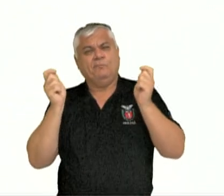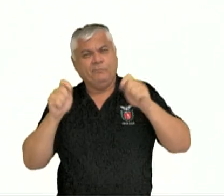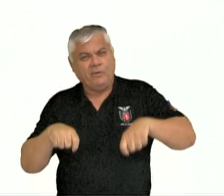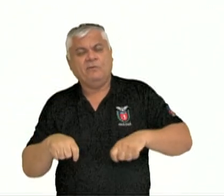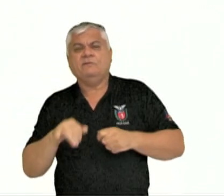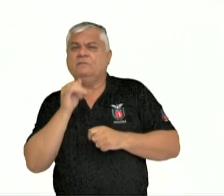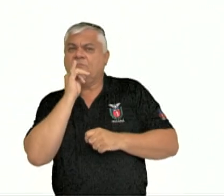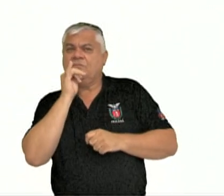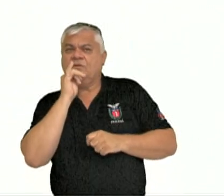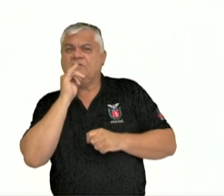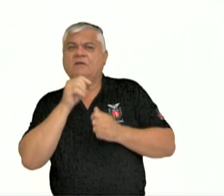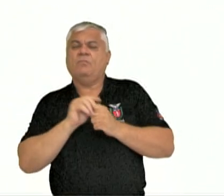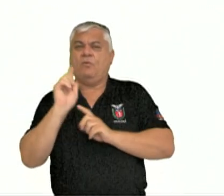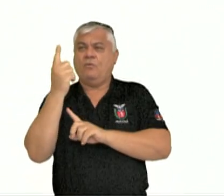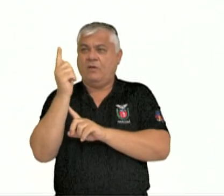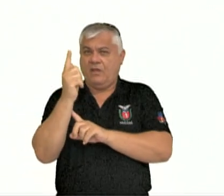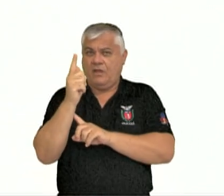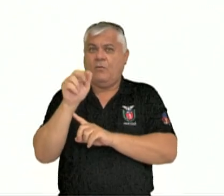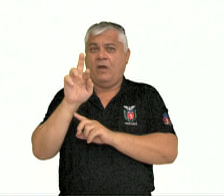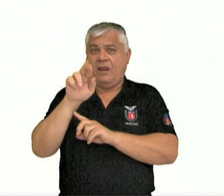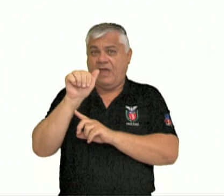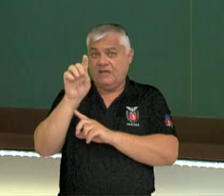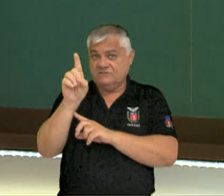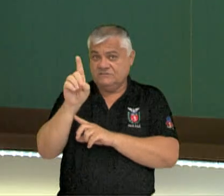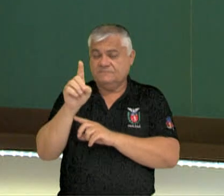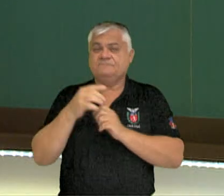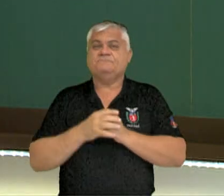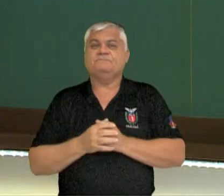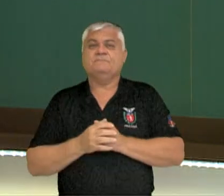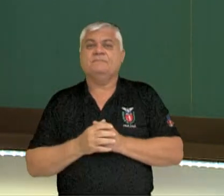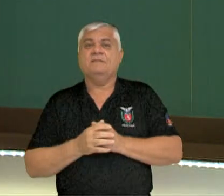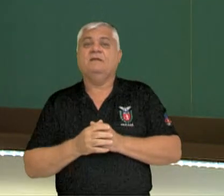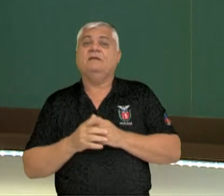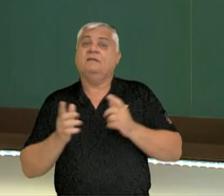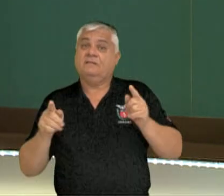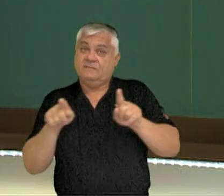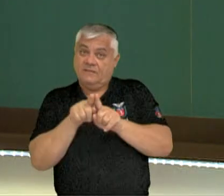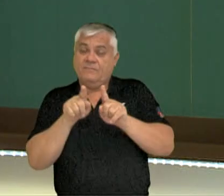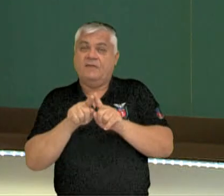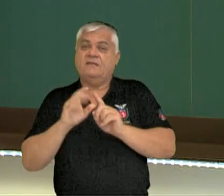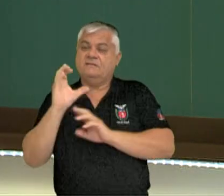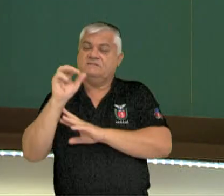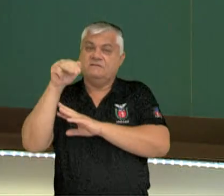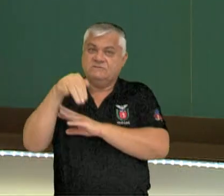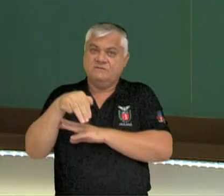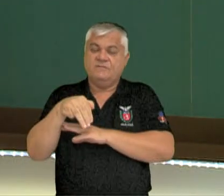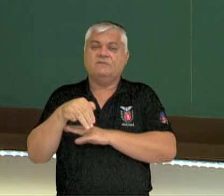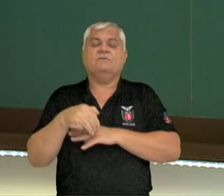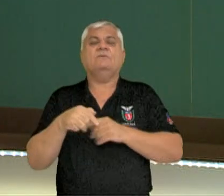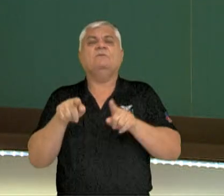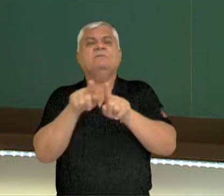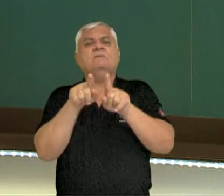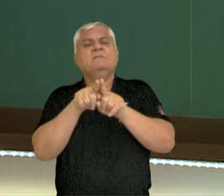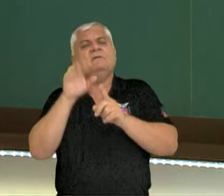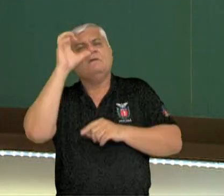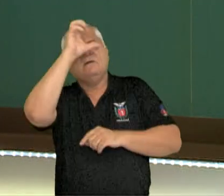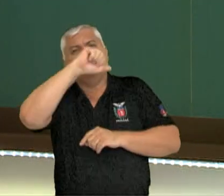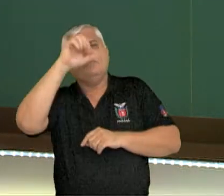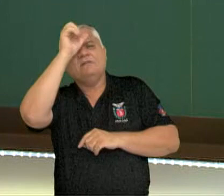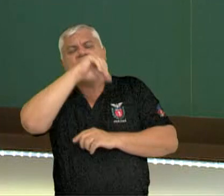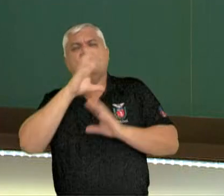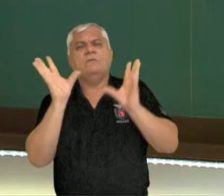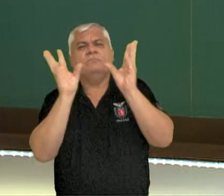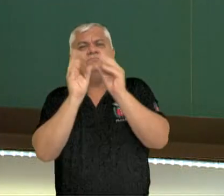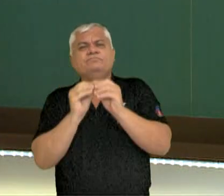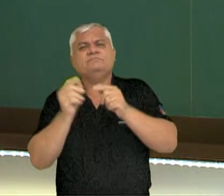ser dados em graus e em radianos, aliás, e também em centímetro, né? E vimos lá a redução de